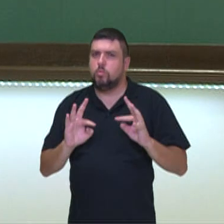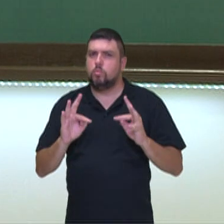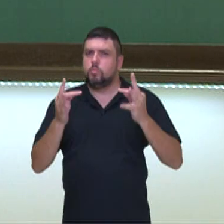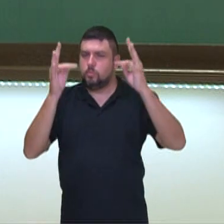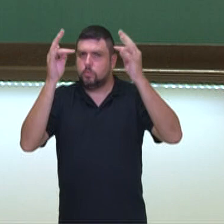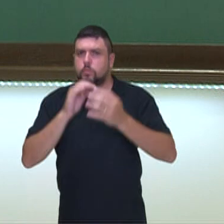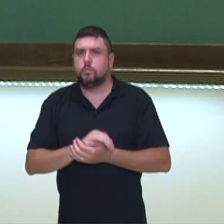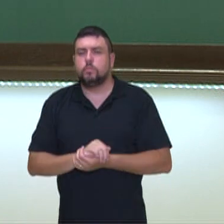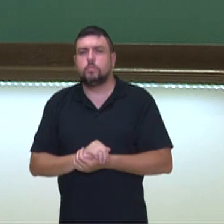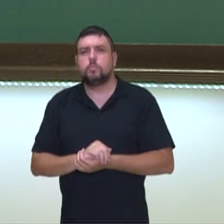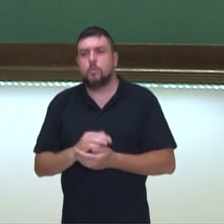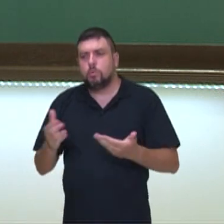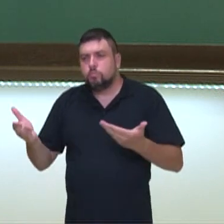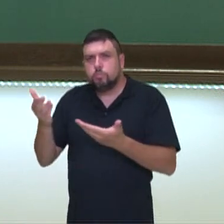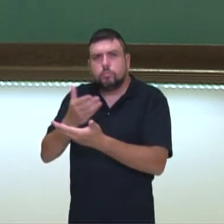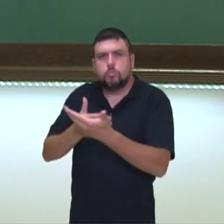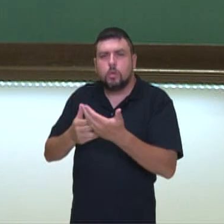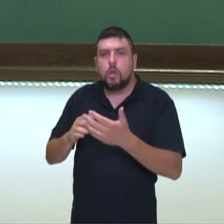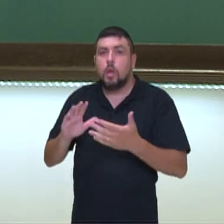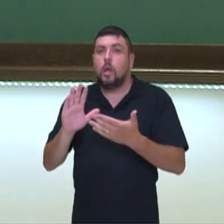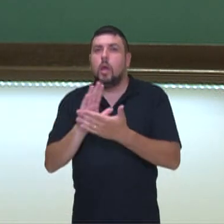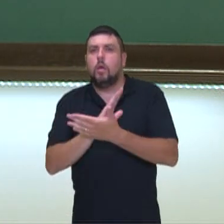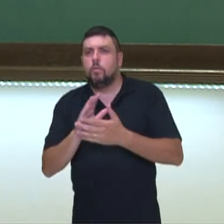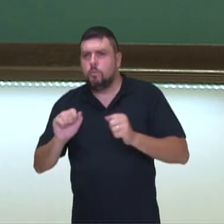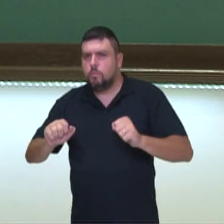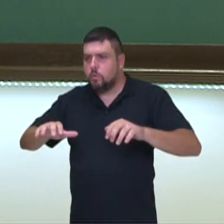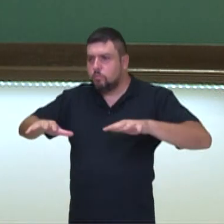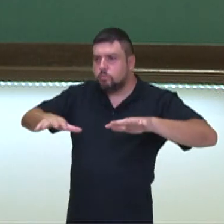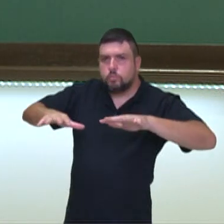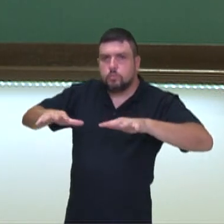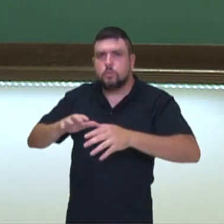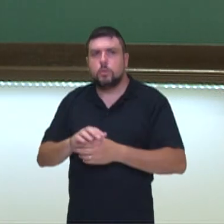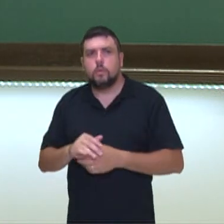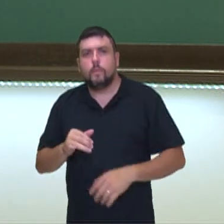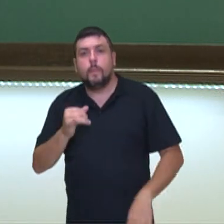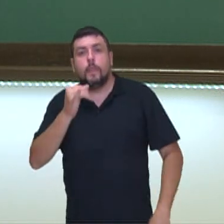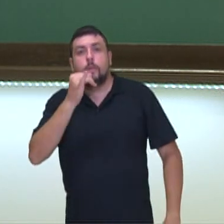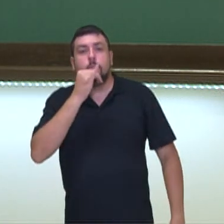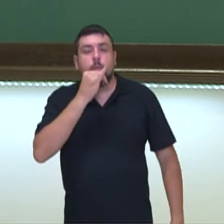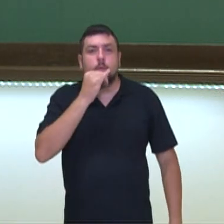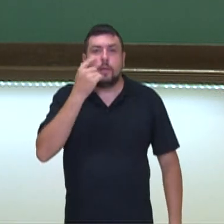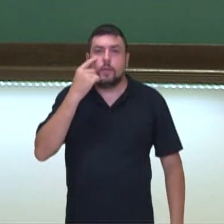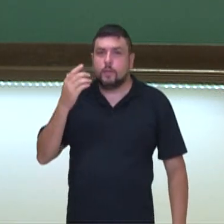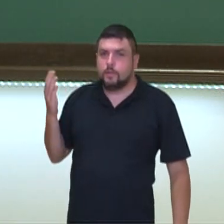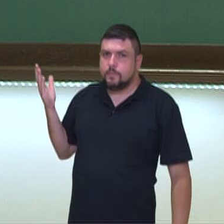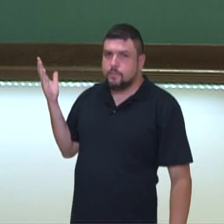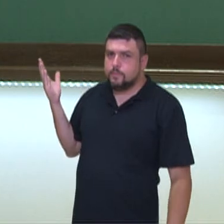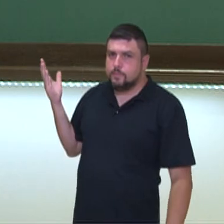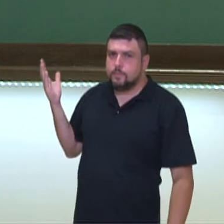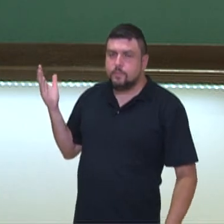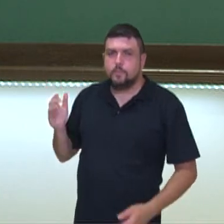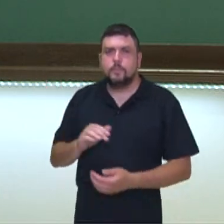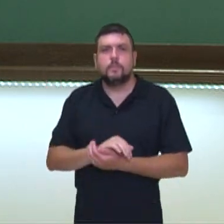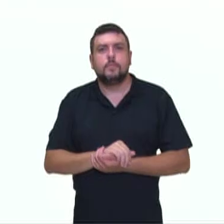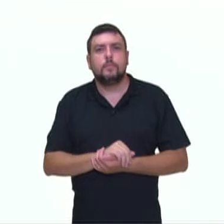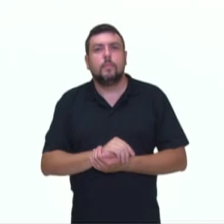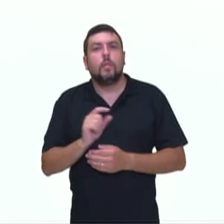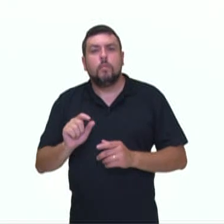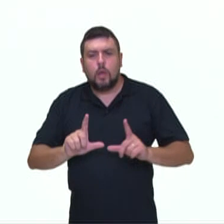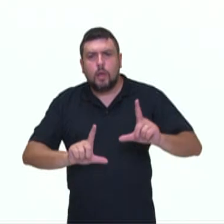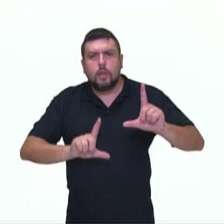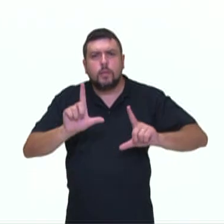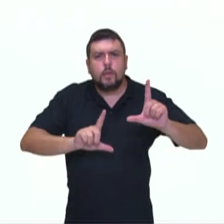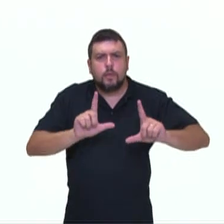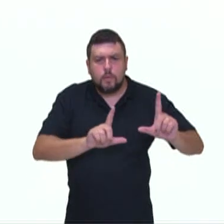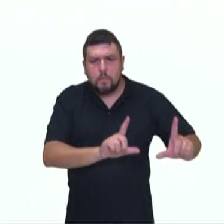interativas, ok? Algumas podem mexer, inclusive, como é o caso da Torre de Babel de Cildo Meireles, uma torre feita de televisores